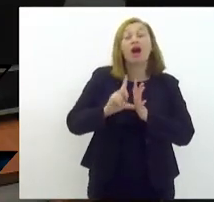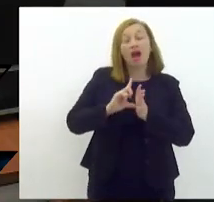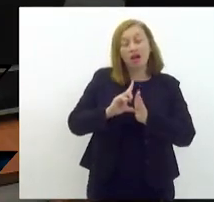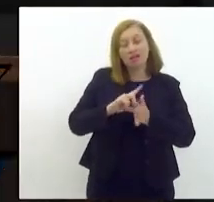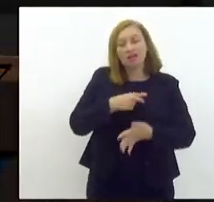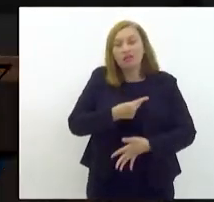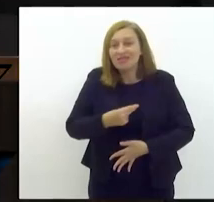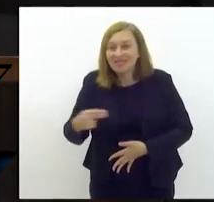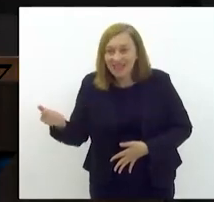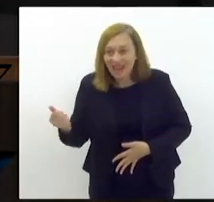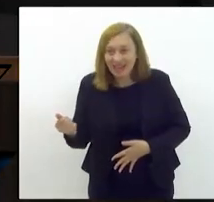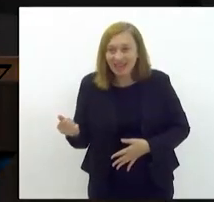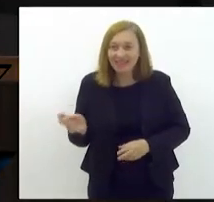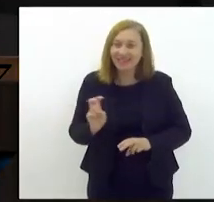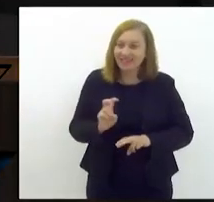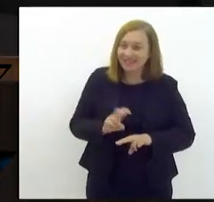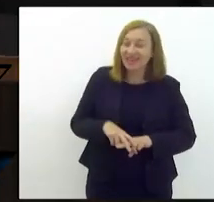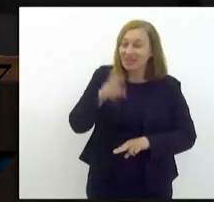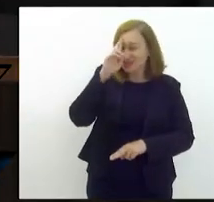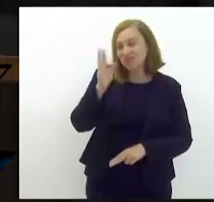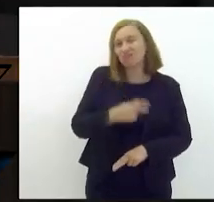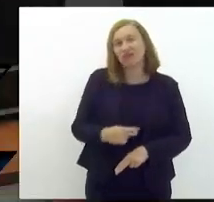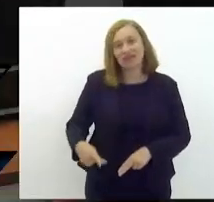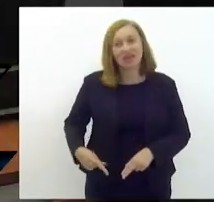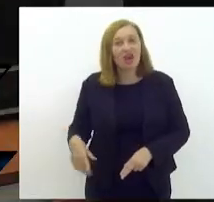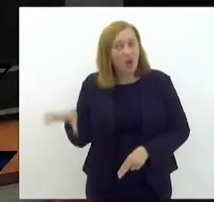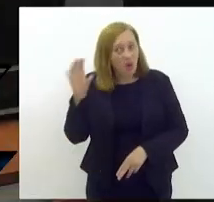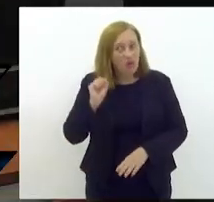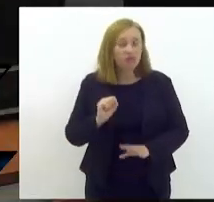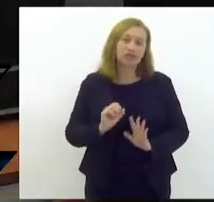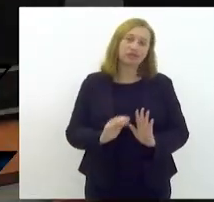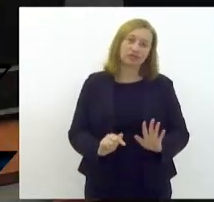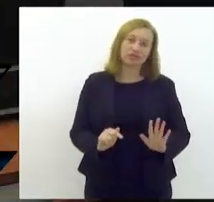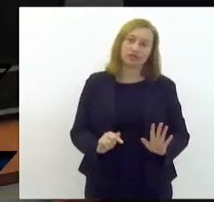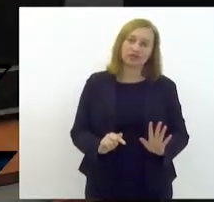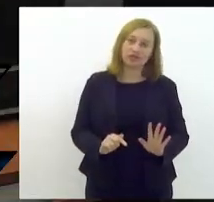injetado da cadeira o senhor presidente aqui uma